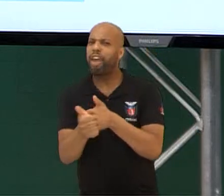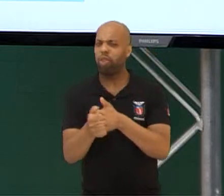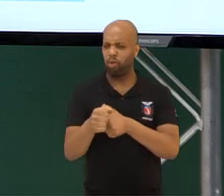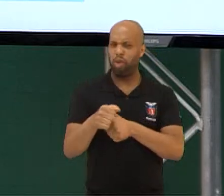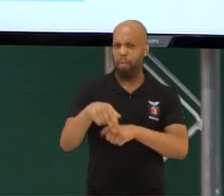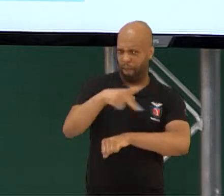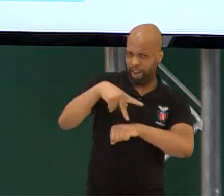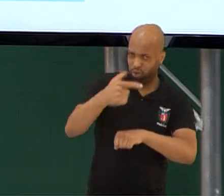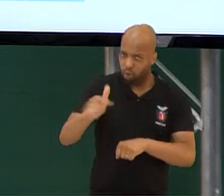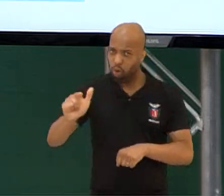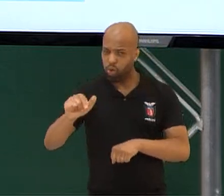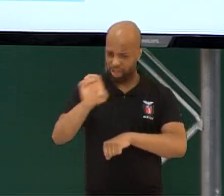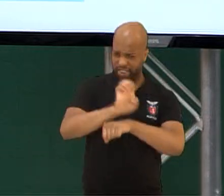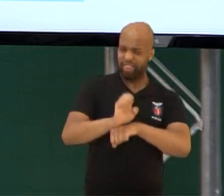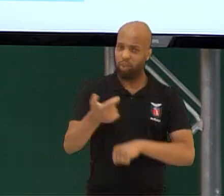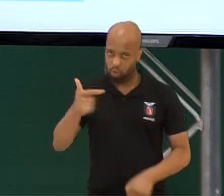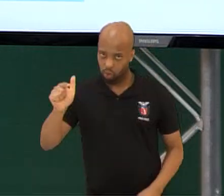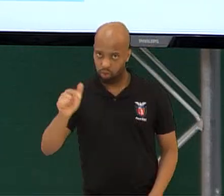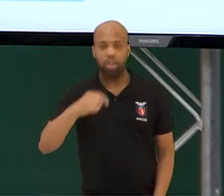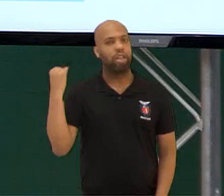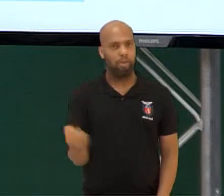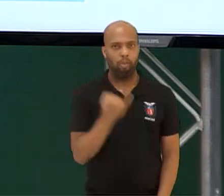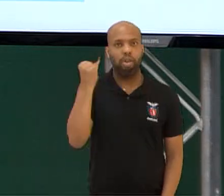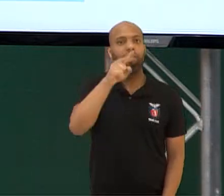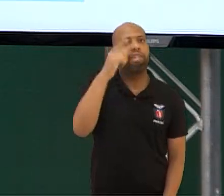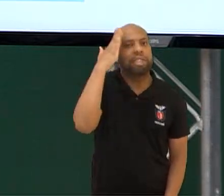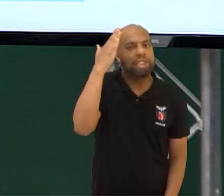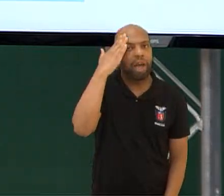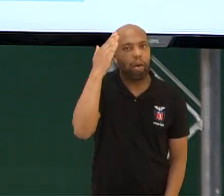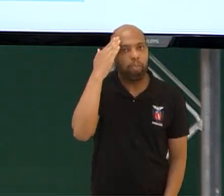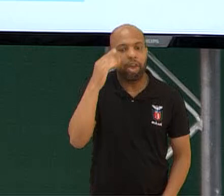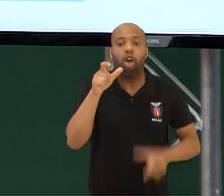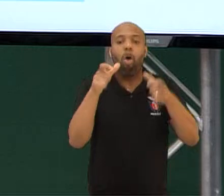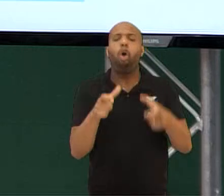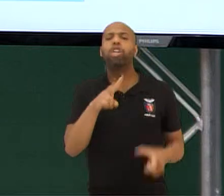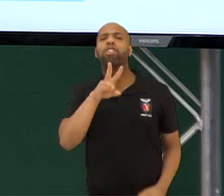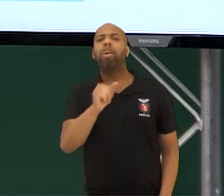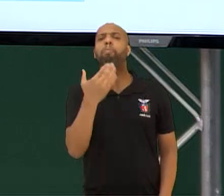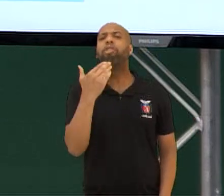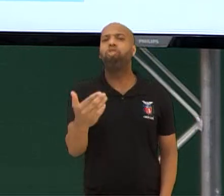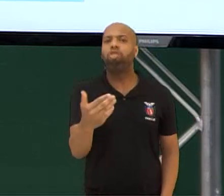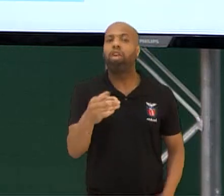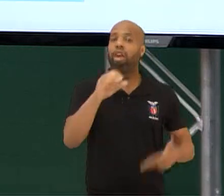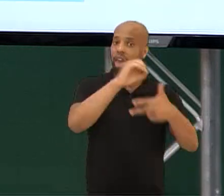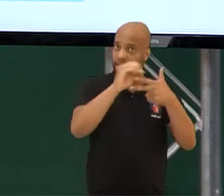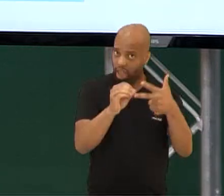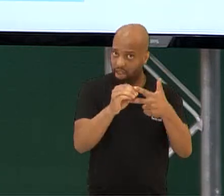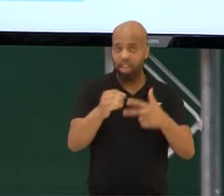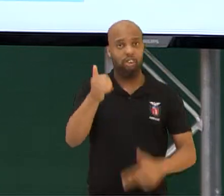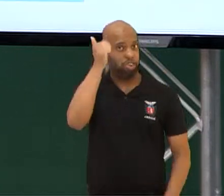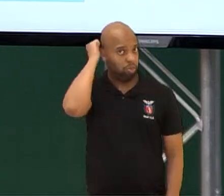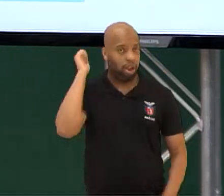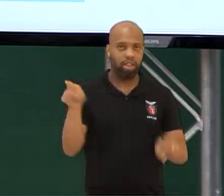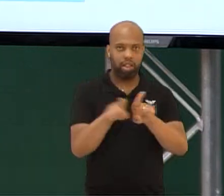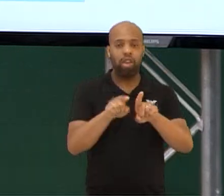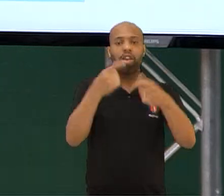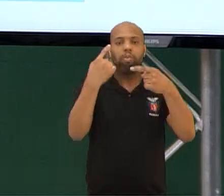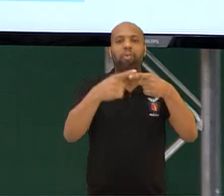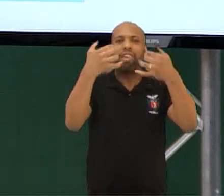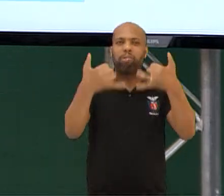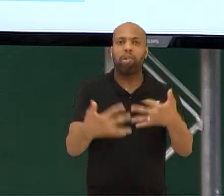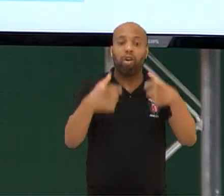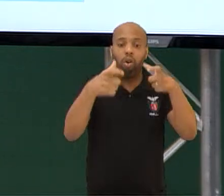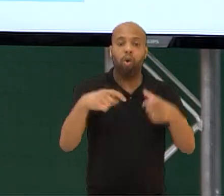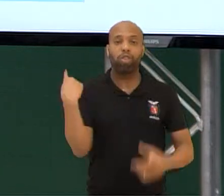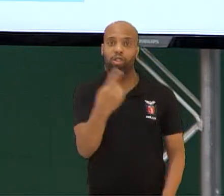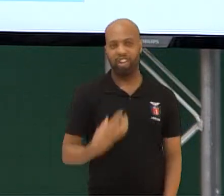questão de vestibular, né, em concursos, Enem, né, é importante a gente primeiro se localizar do que nós estamos falando aqui, do lugar onde nós moramos, e daí sim